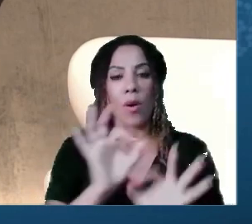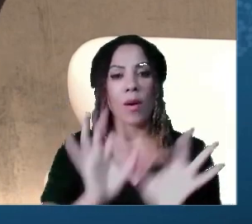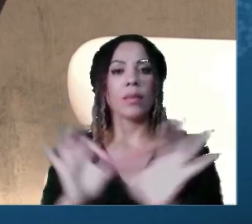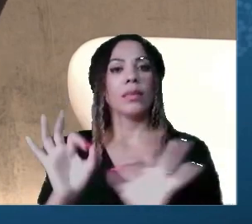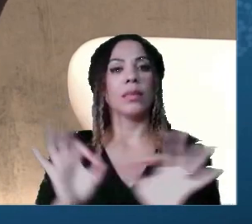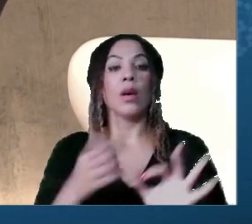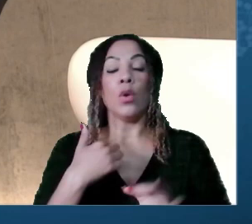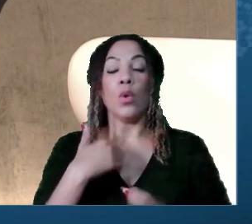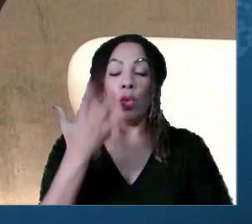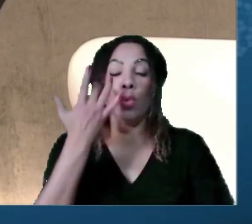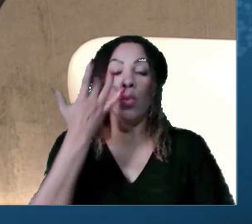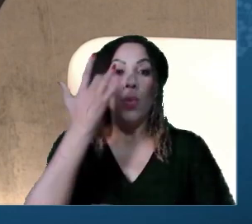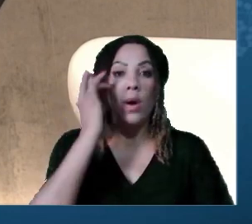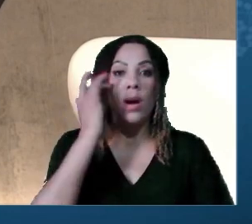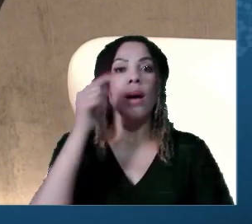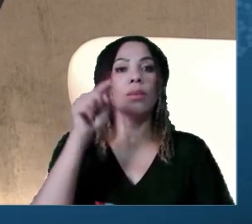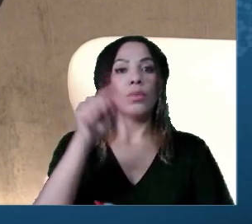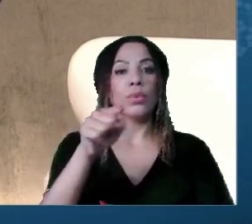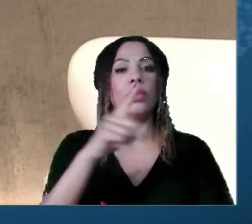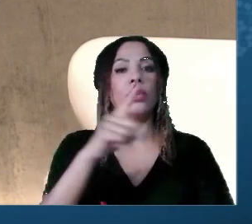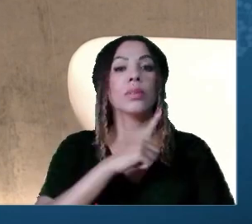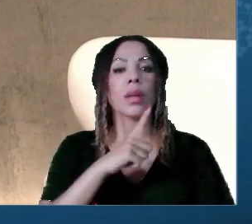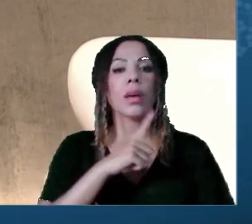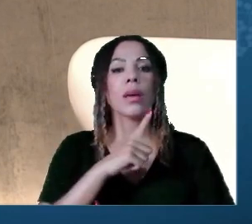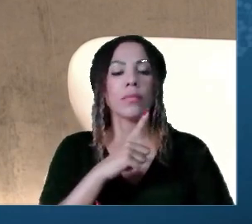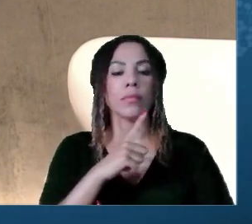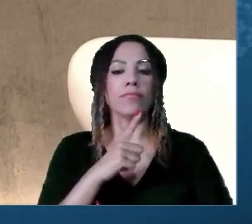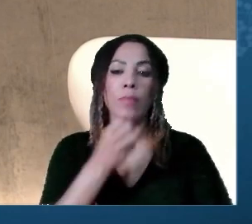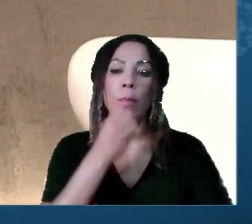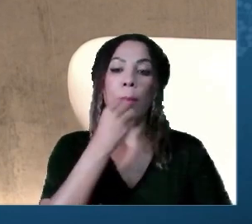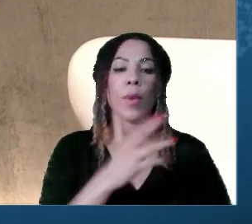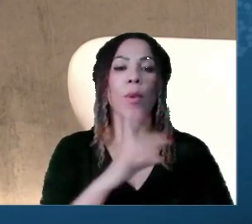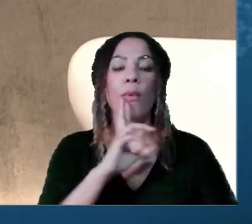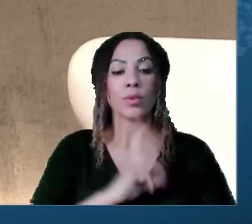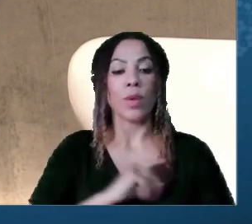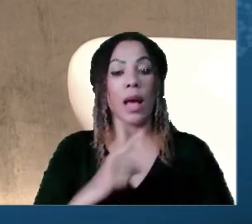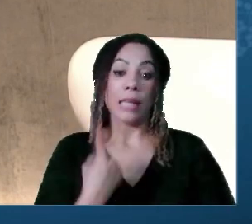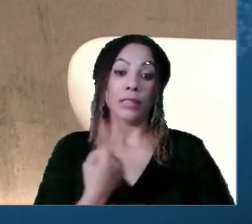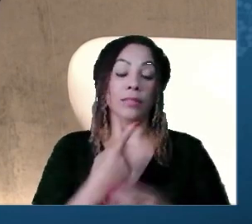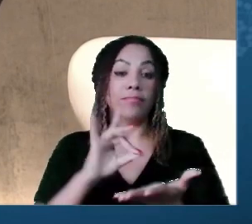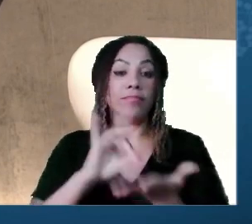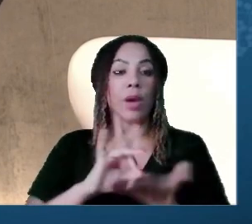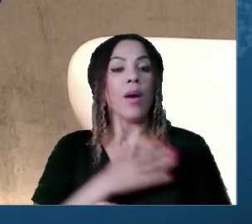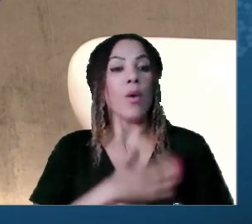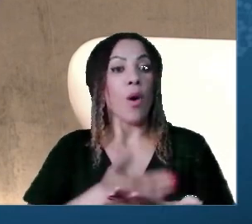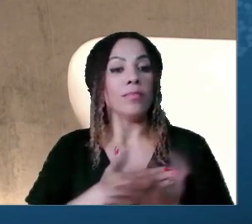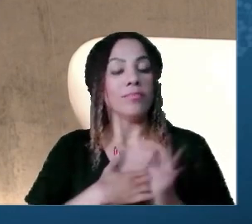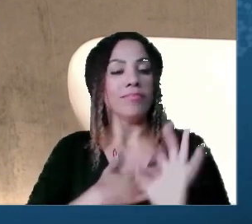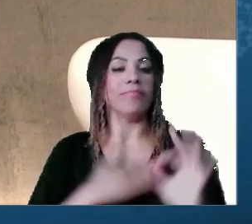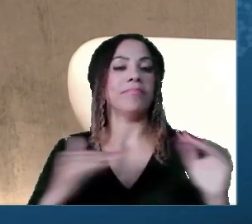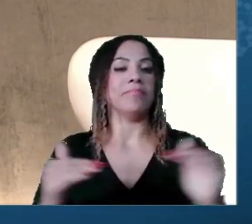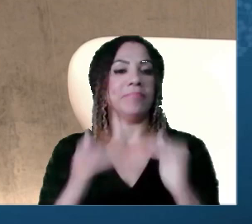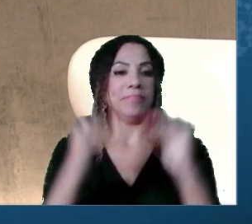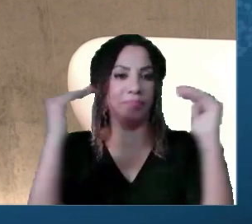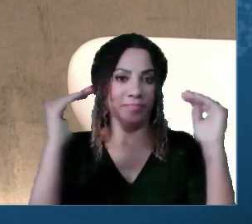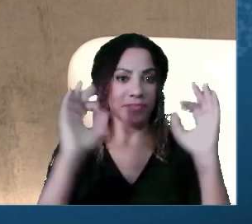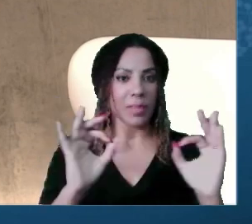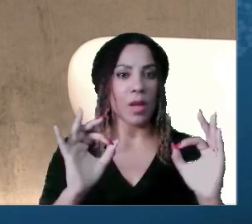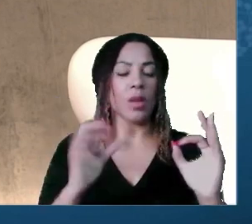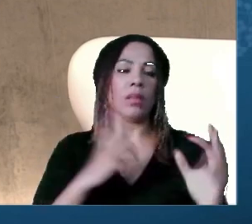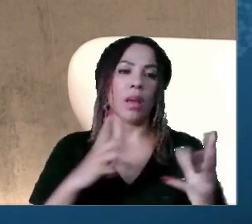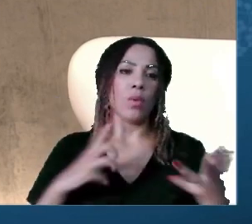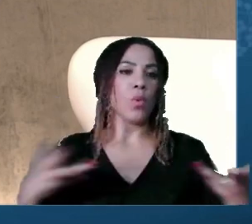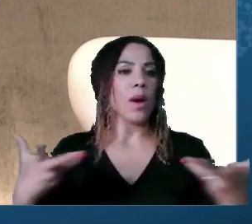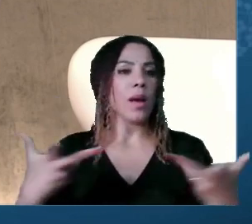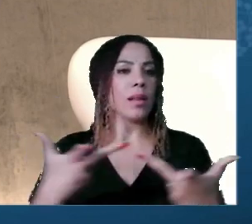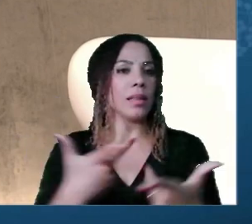que isso, né, teve um retorno que a gente gostaria que tivesse, né, doutora Kira, de alta qualidade, e